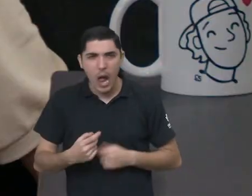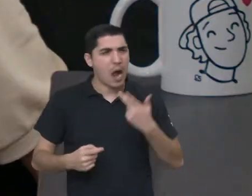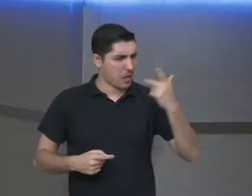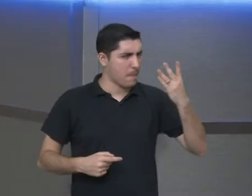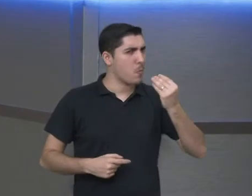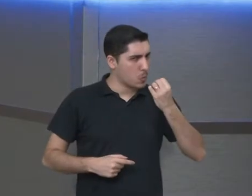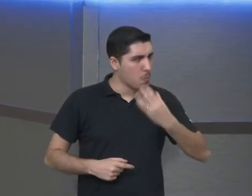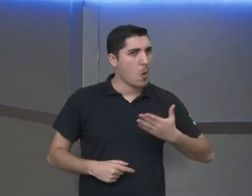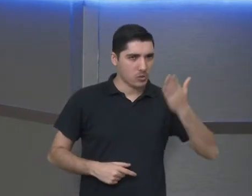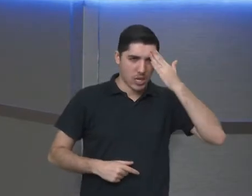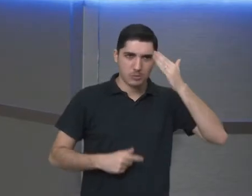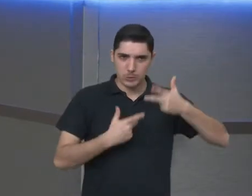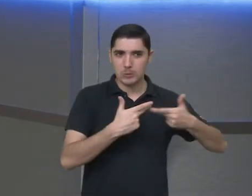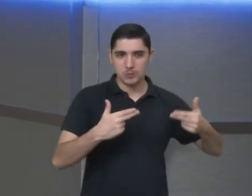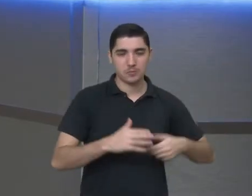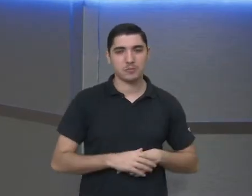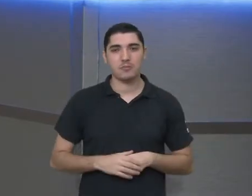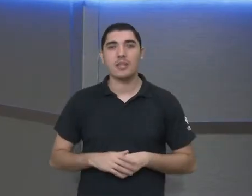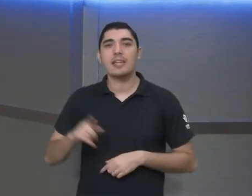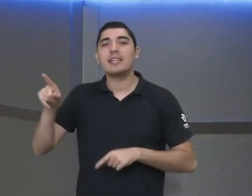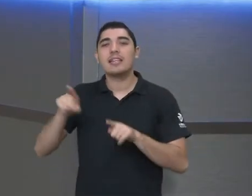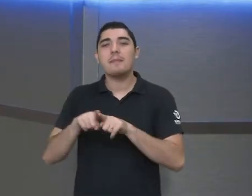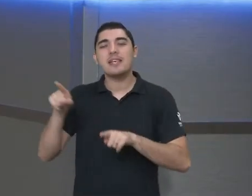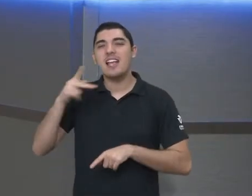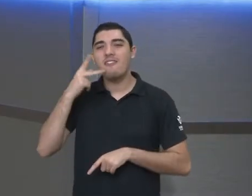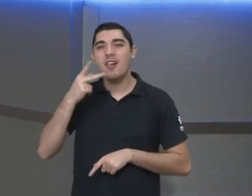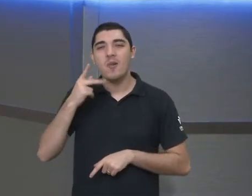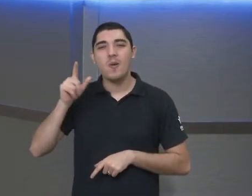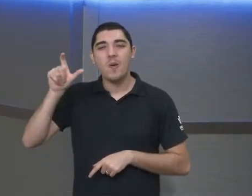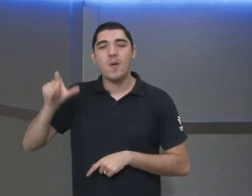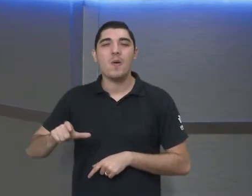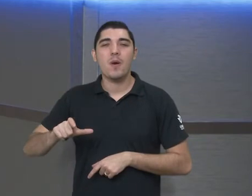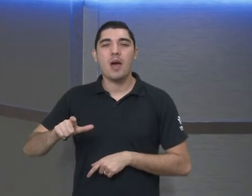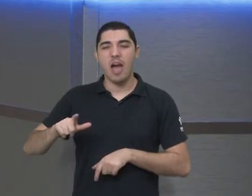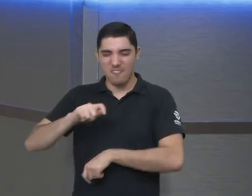Tupi, do Rio de Janeiro, era um jogo Flamengo e